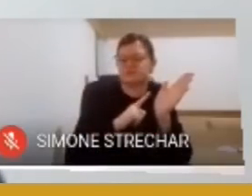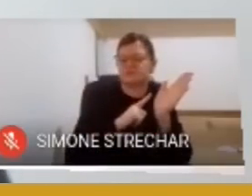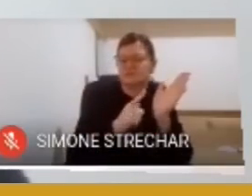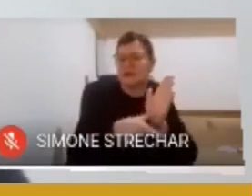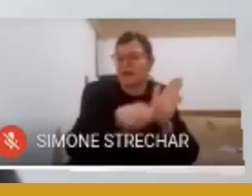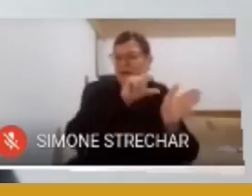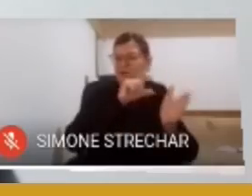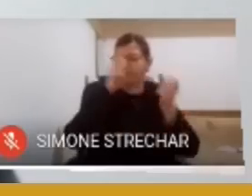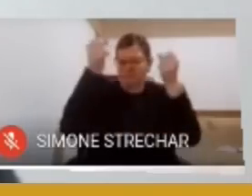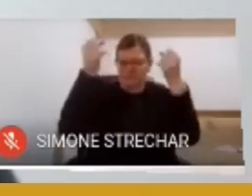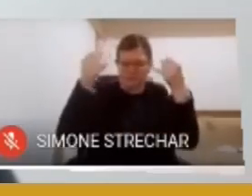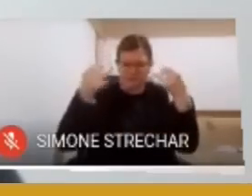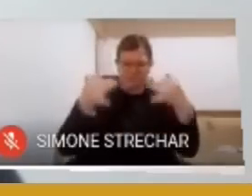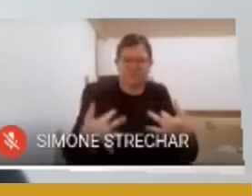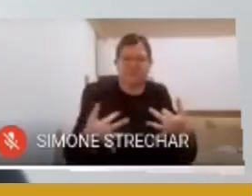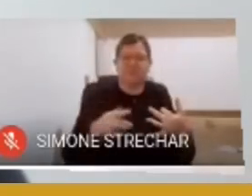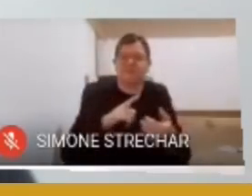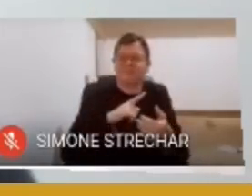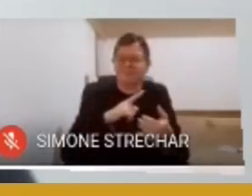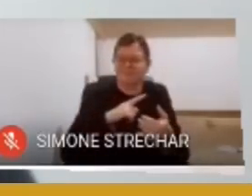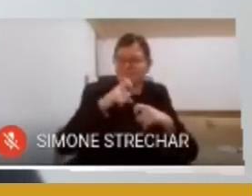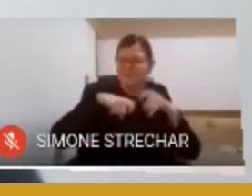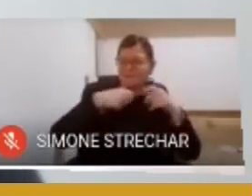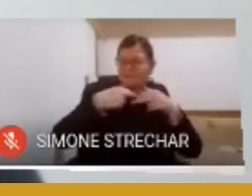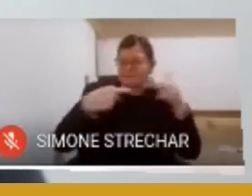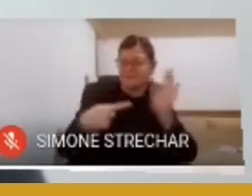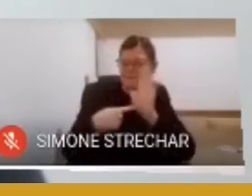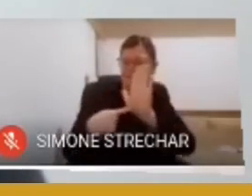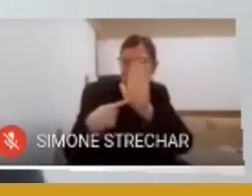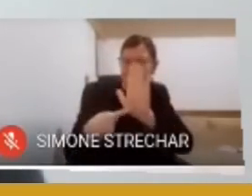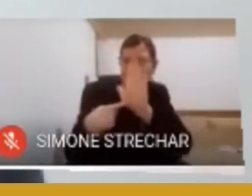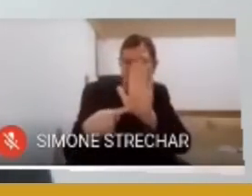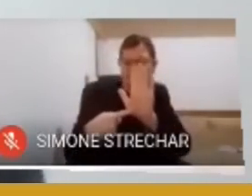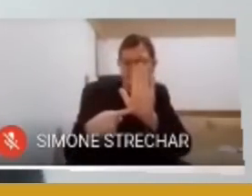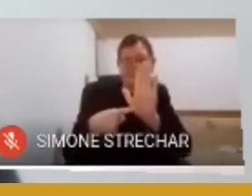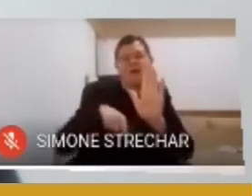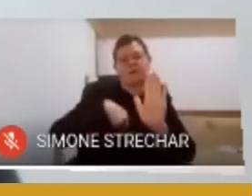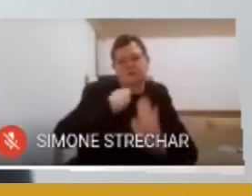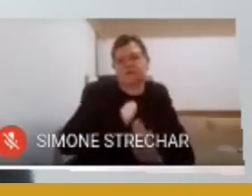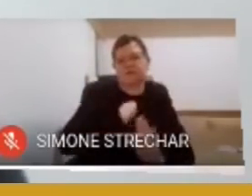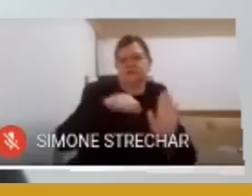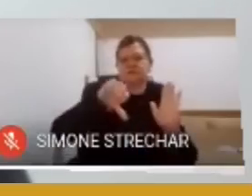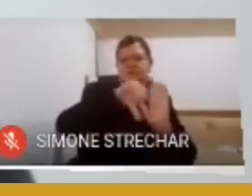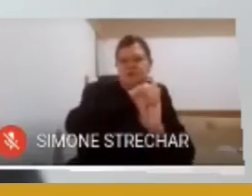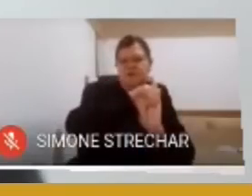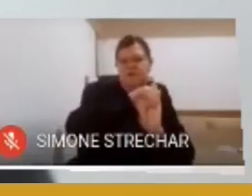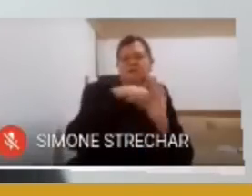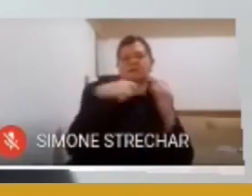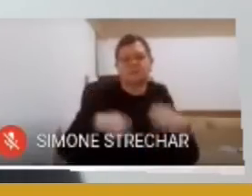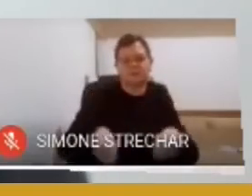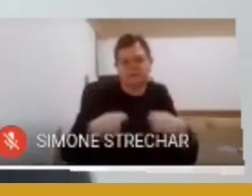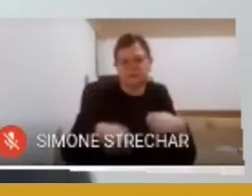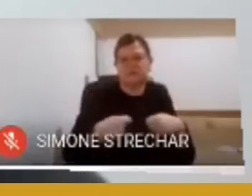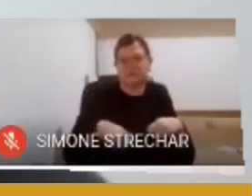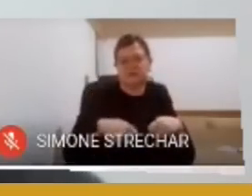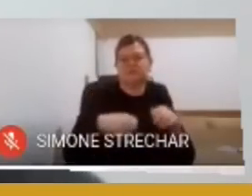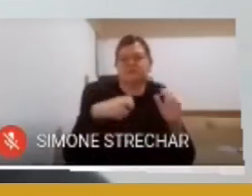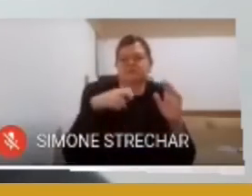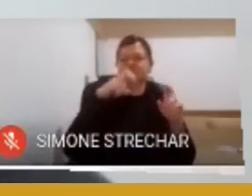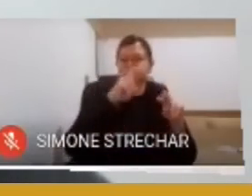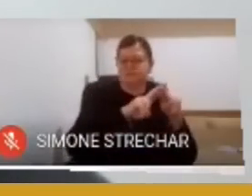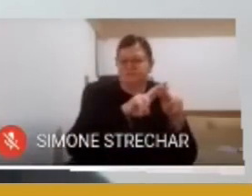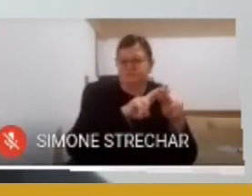ser responsabilizada. Só para a gente ter uma ideia, o termo pedofilia ele vai aparecer na Classificação Internacional